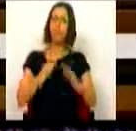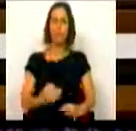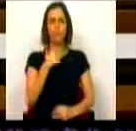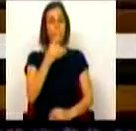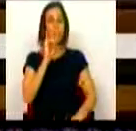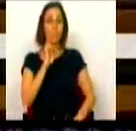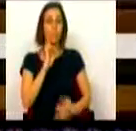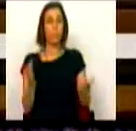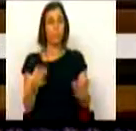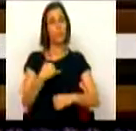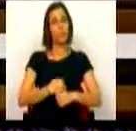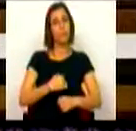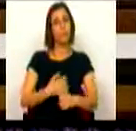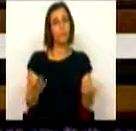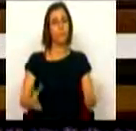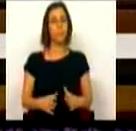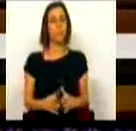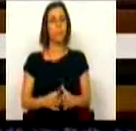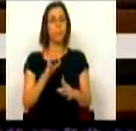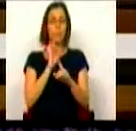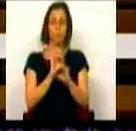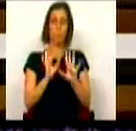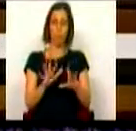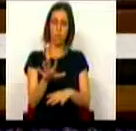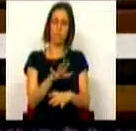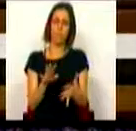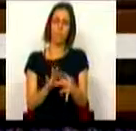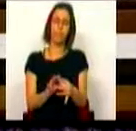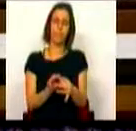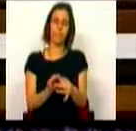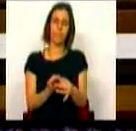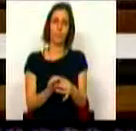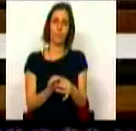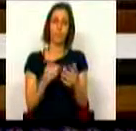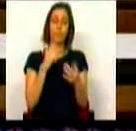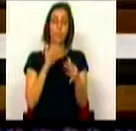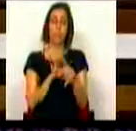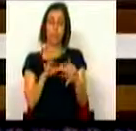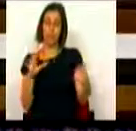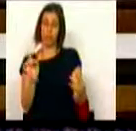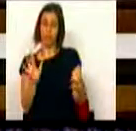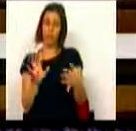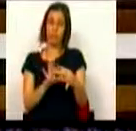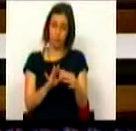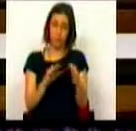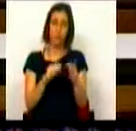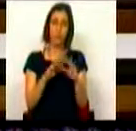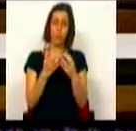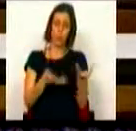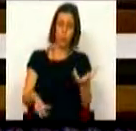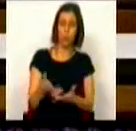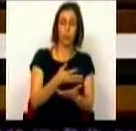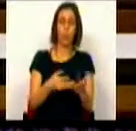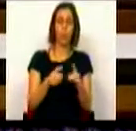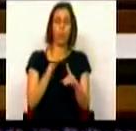a importância do trabalho enquanto dimensão indissociável do contrato social em